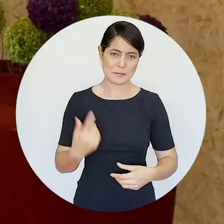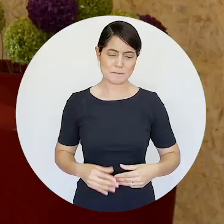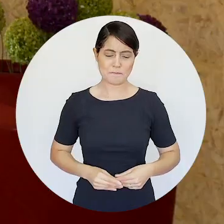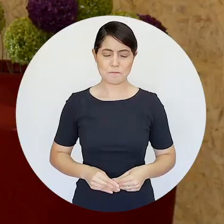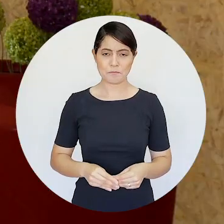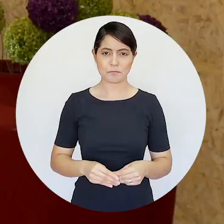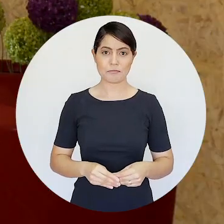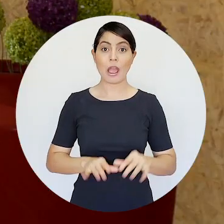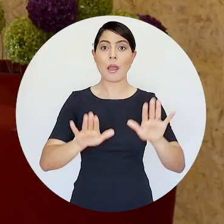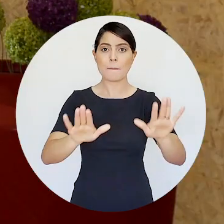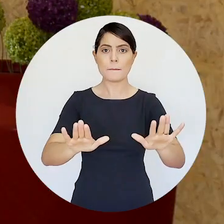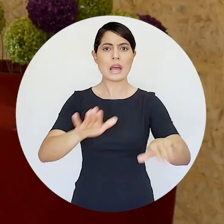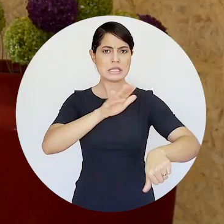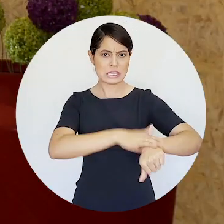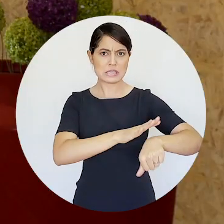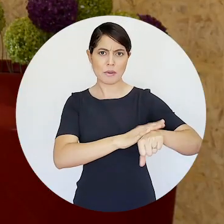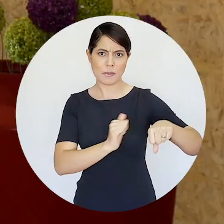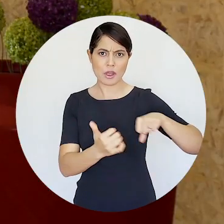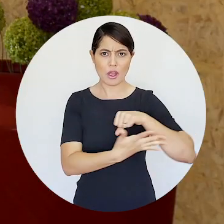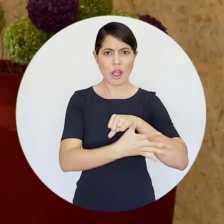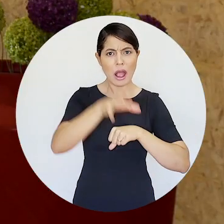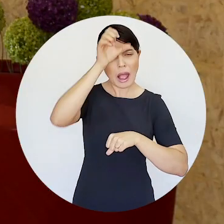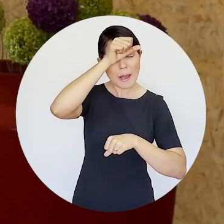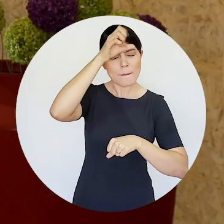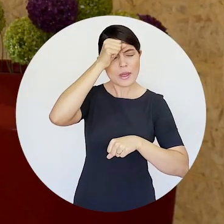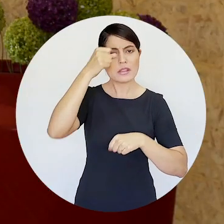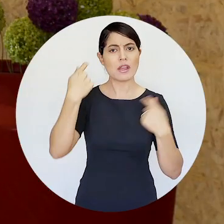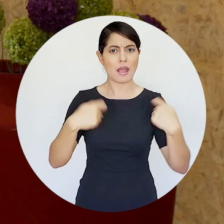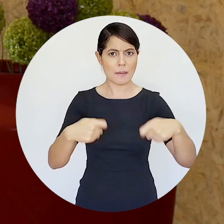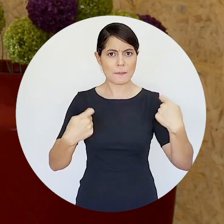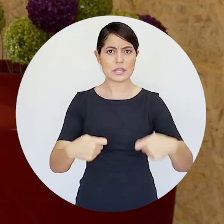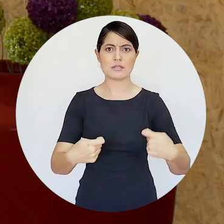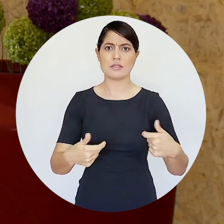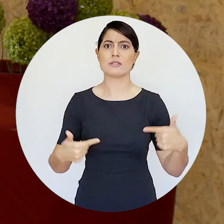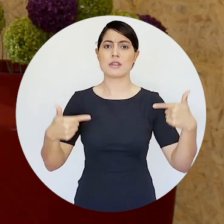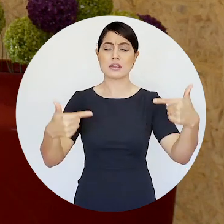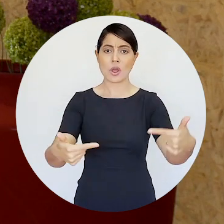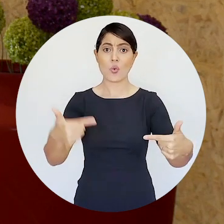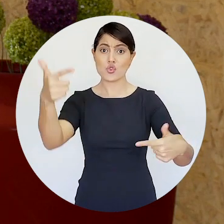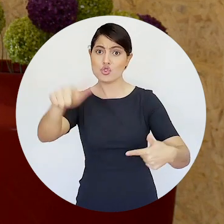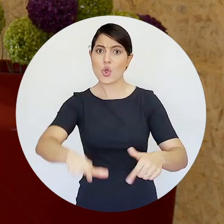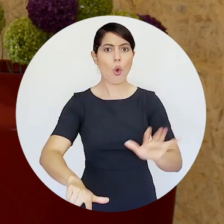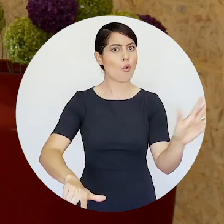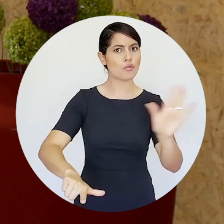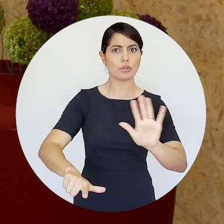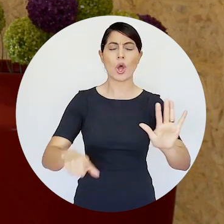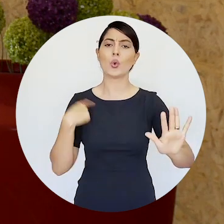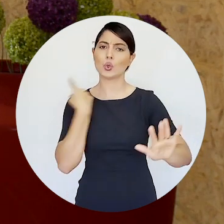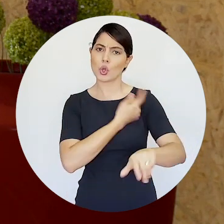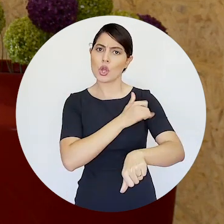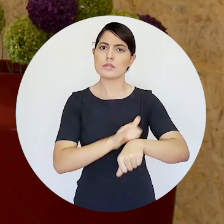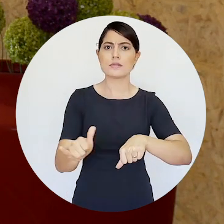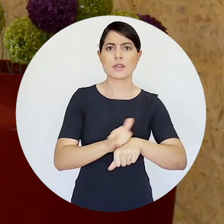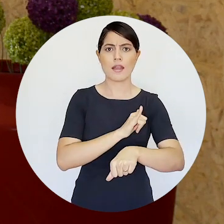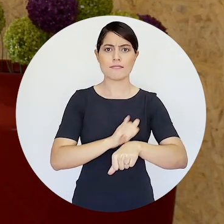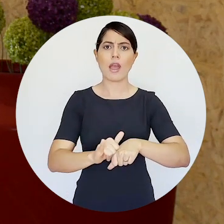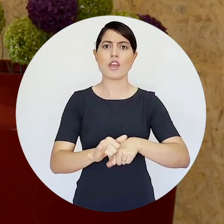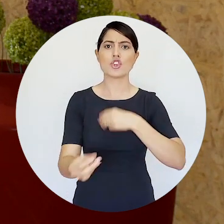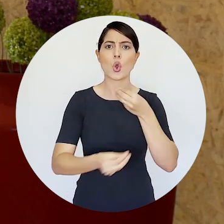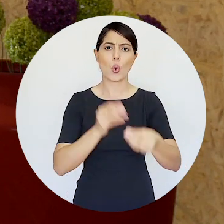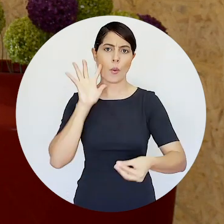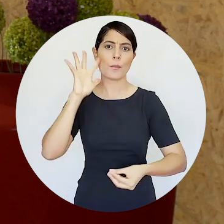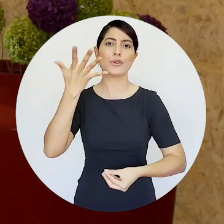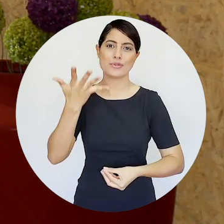evitar. Mas temos sim que aprender com o momento que vivemos, para que ele não se repita e para que possamos sair